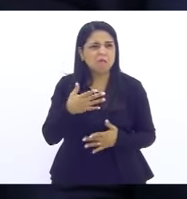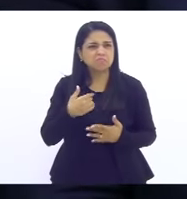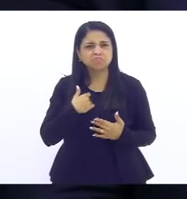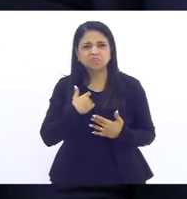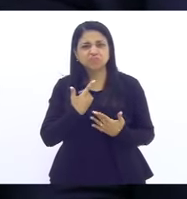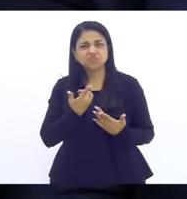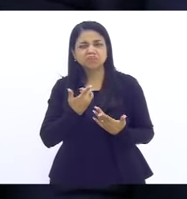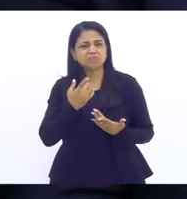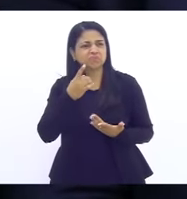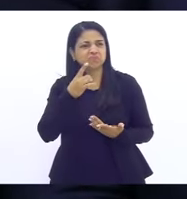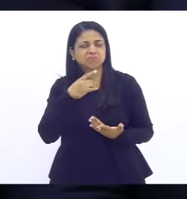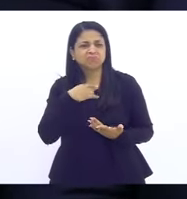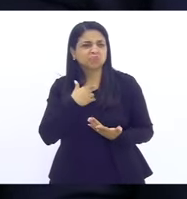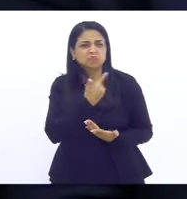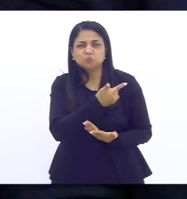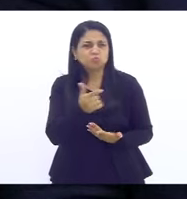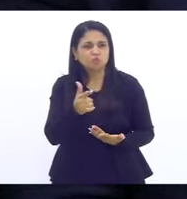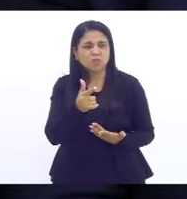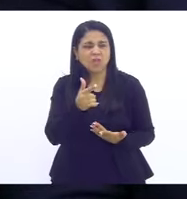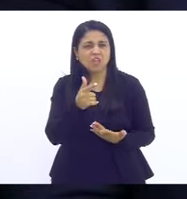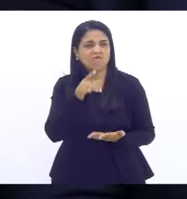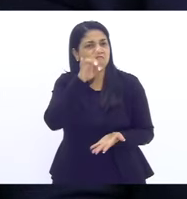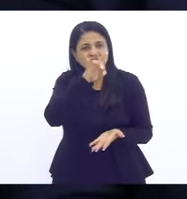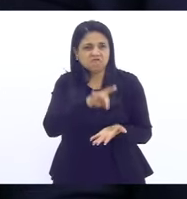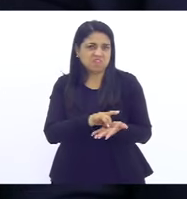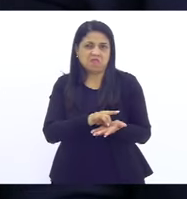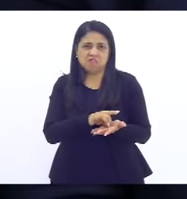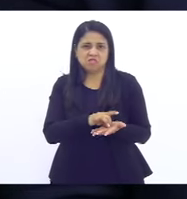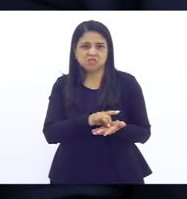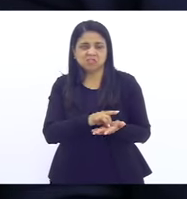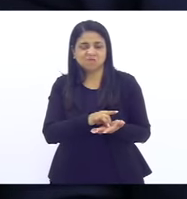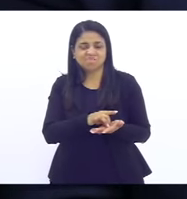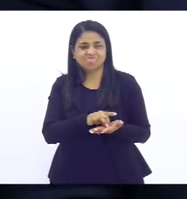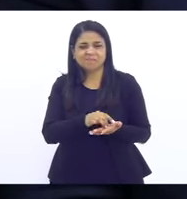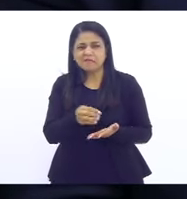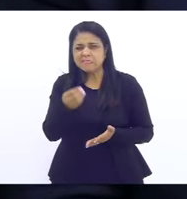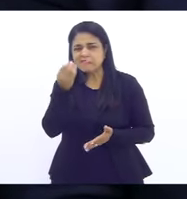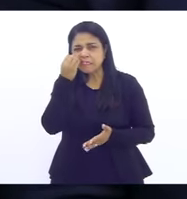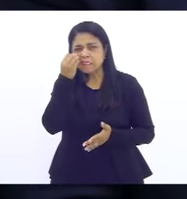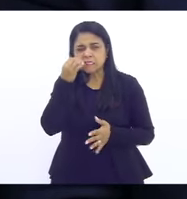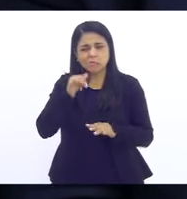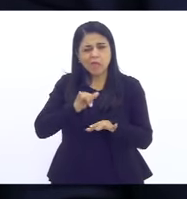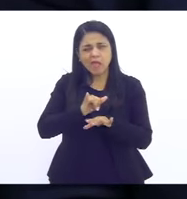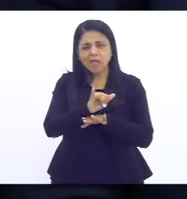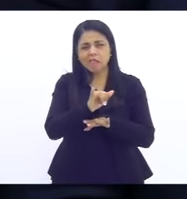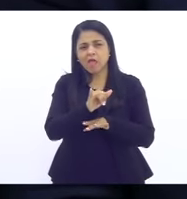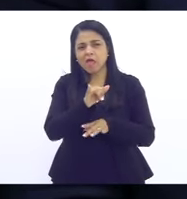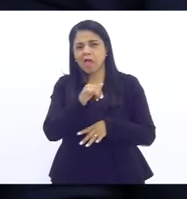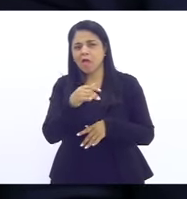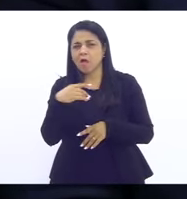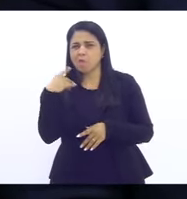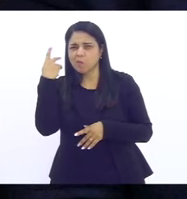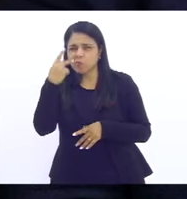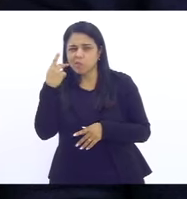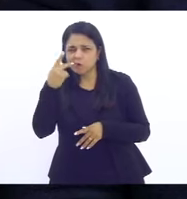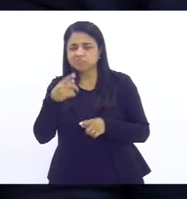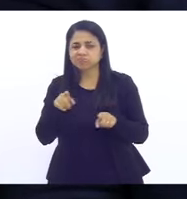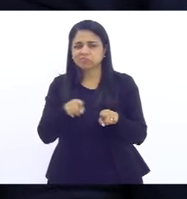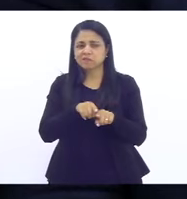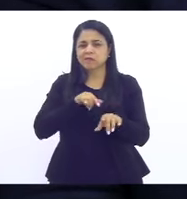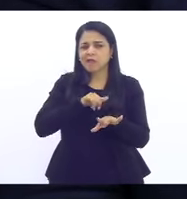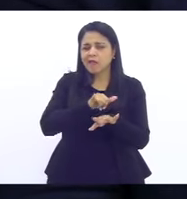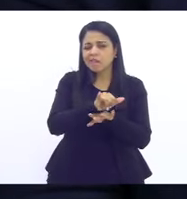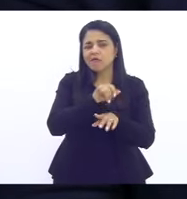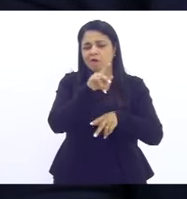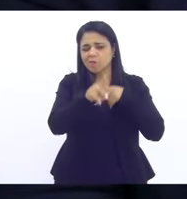com inverdades, sempre tentando enganar os parlamentares, enganar a população, empurrar aquele jeitinho de empurrar